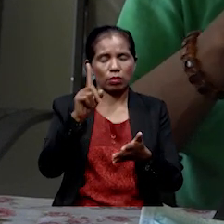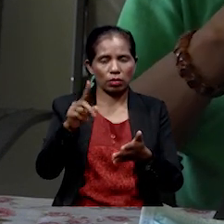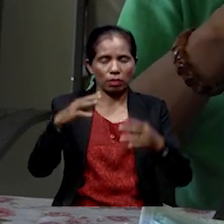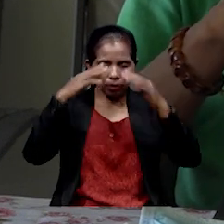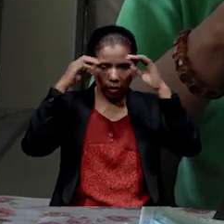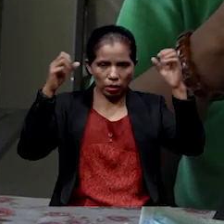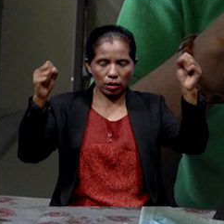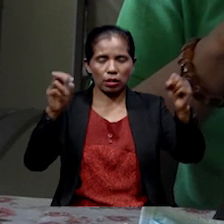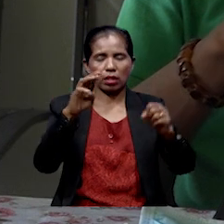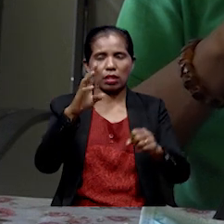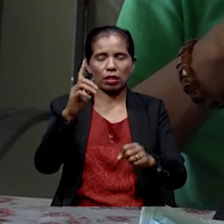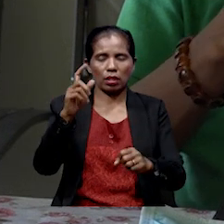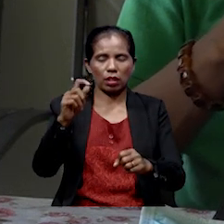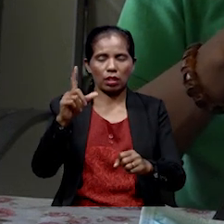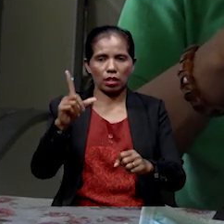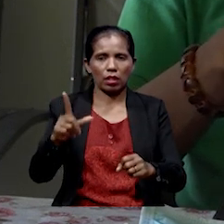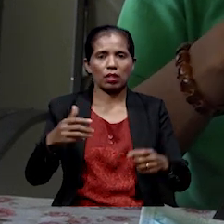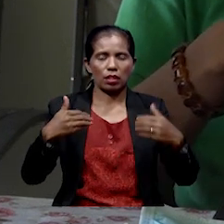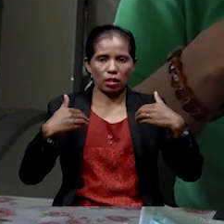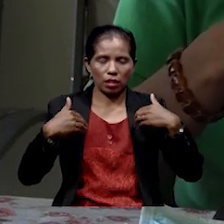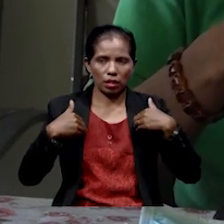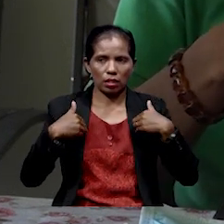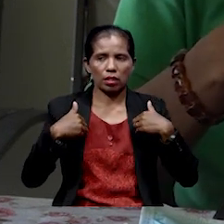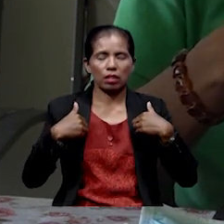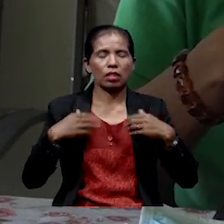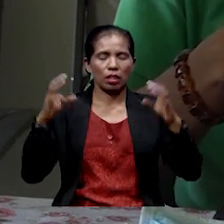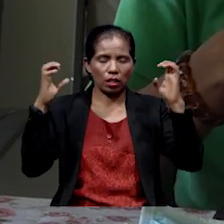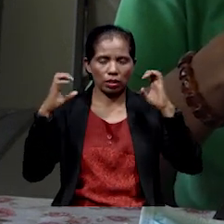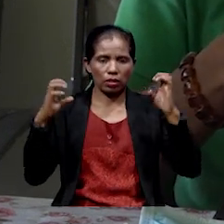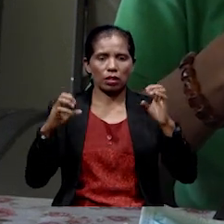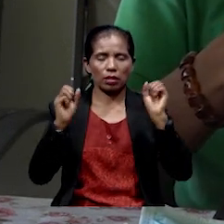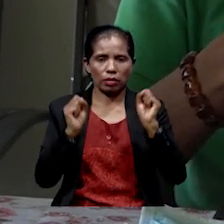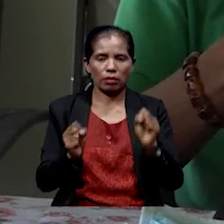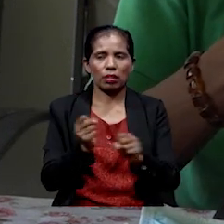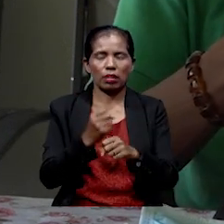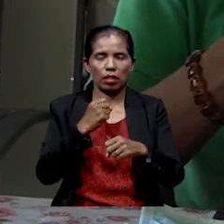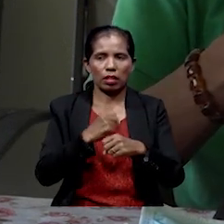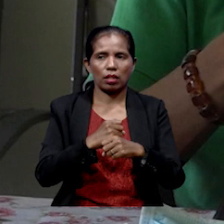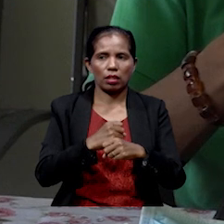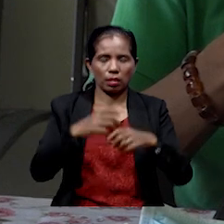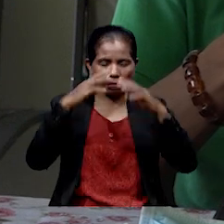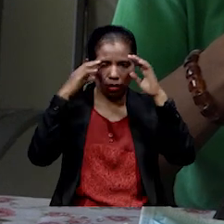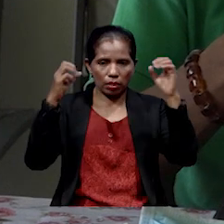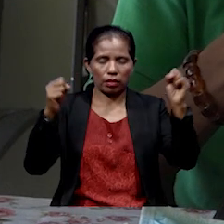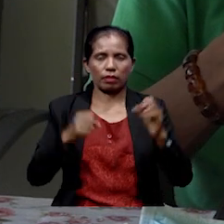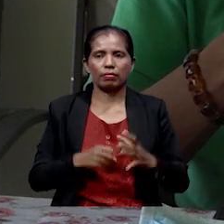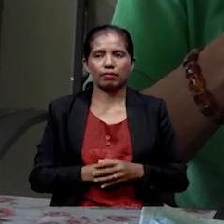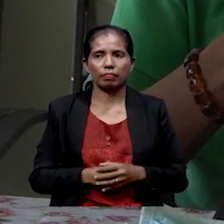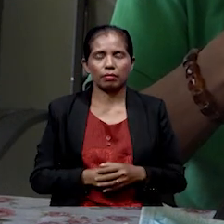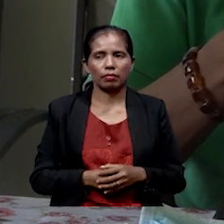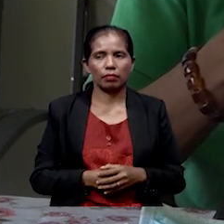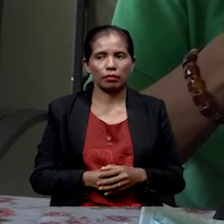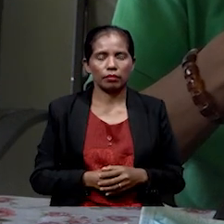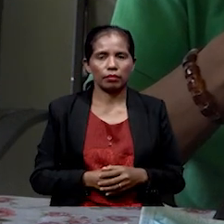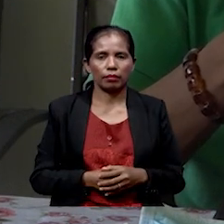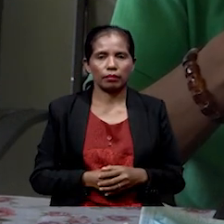República, goza de imunidade e exercícios de funções constitucionais ou presidenciais. Inva,